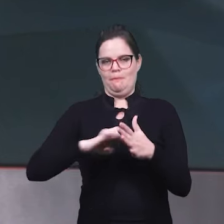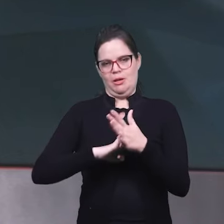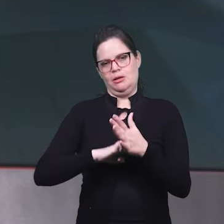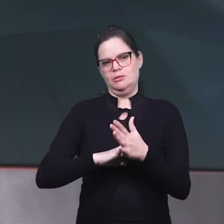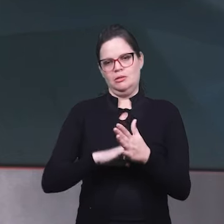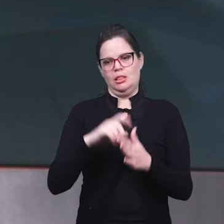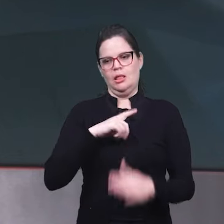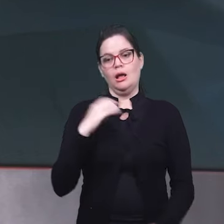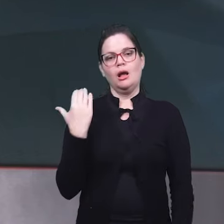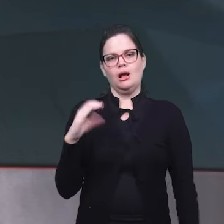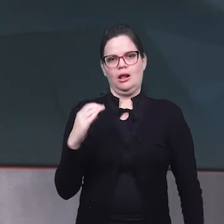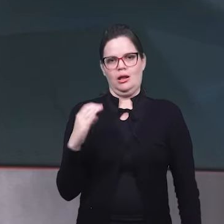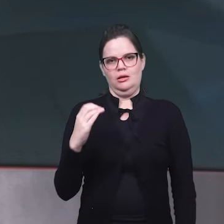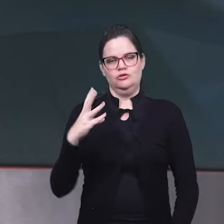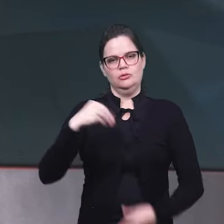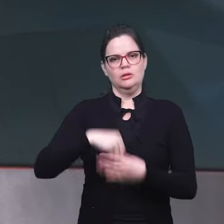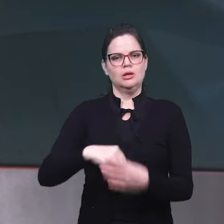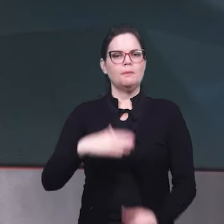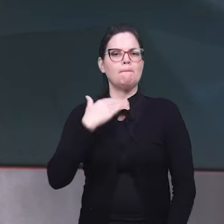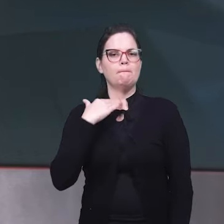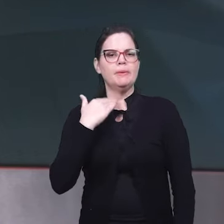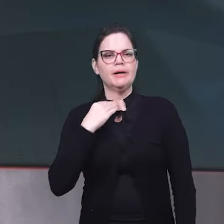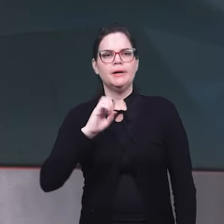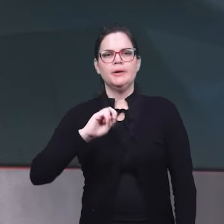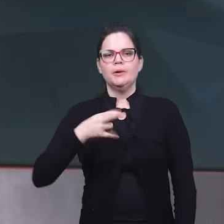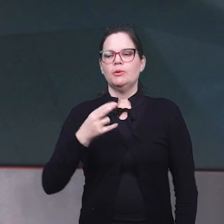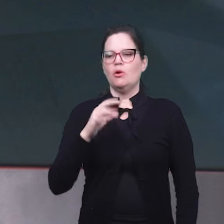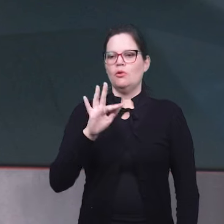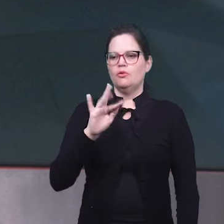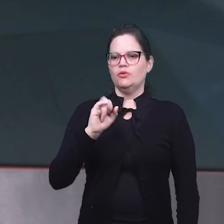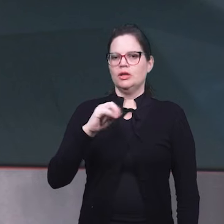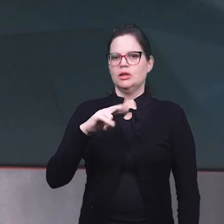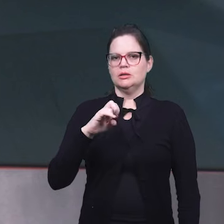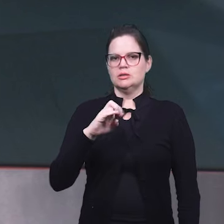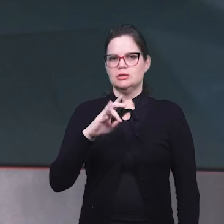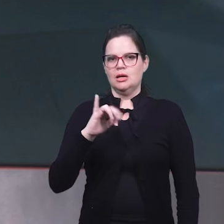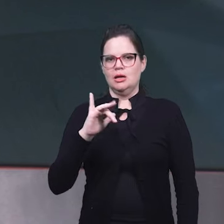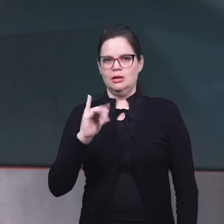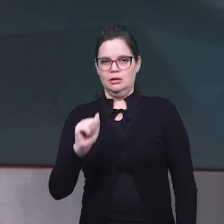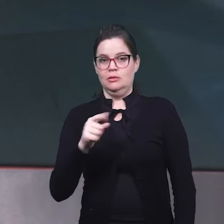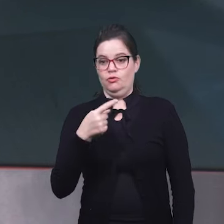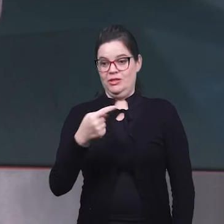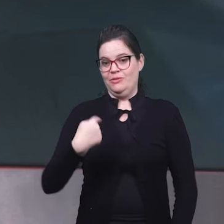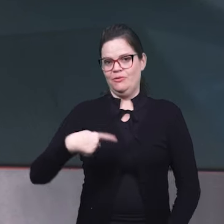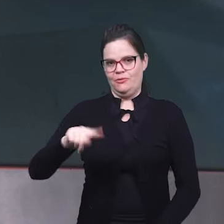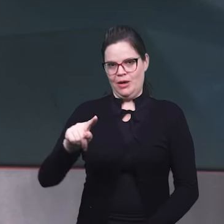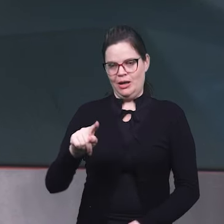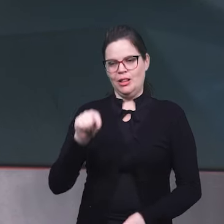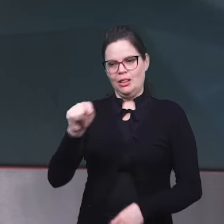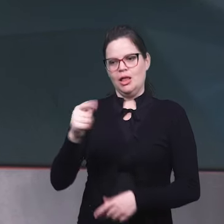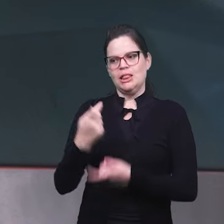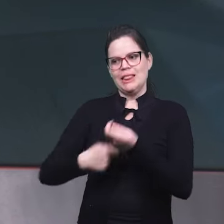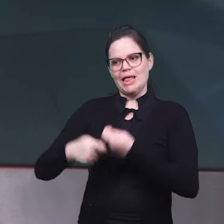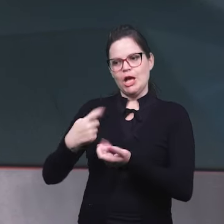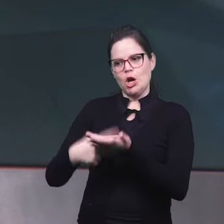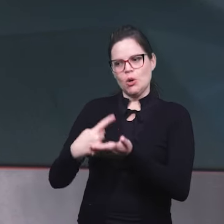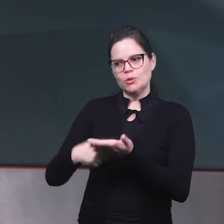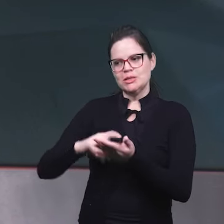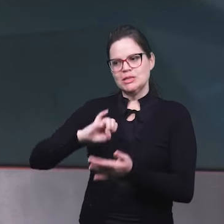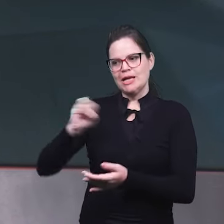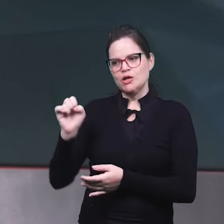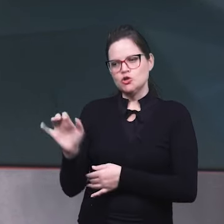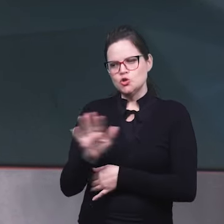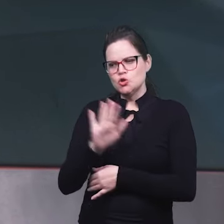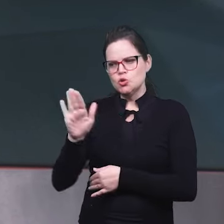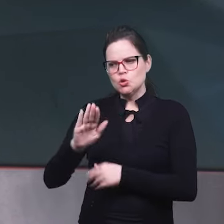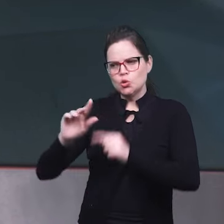microempresa, tem um crédito no banco, numa financeira. Você vai lá, negocia esse juro, esse